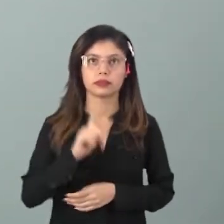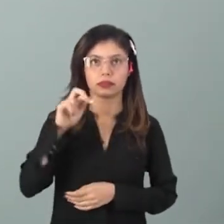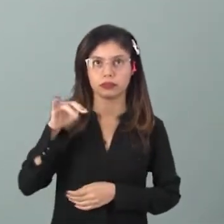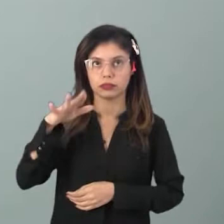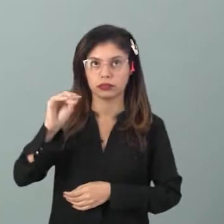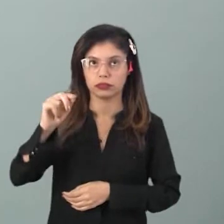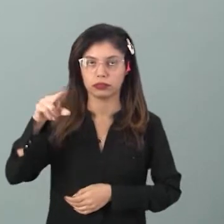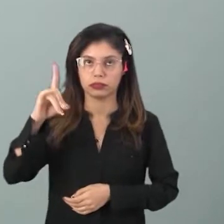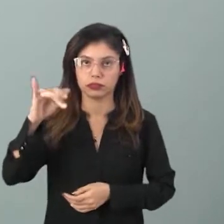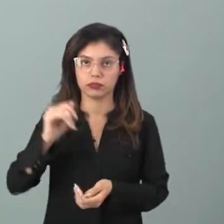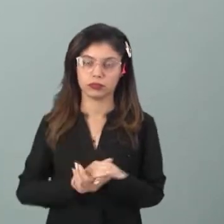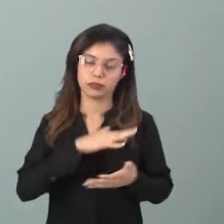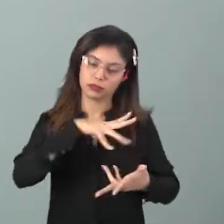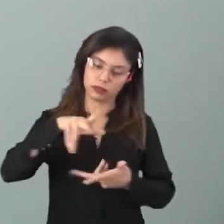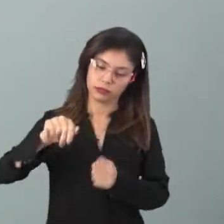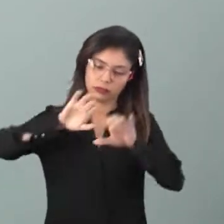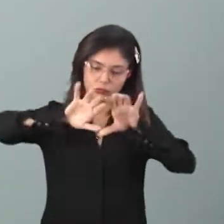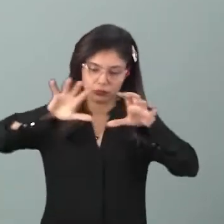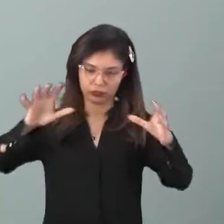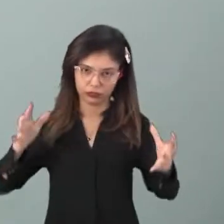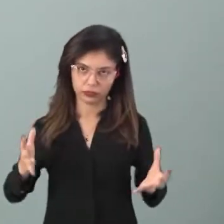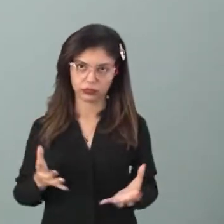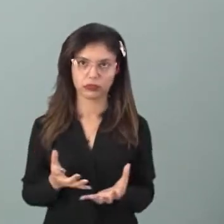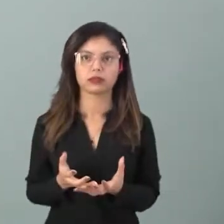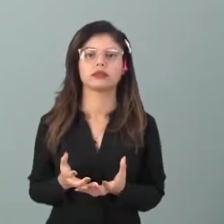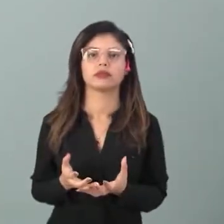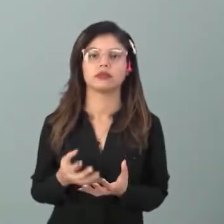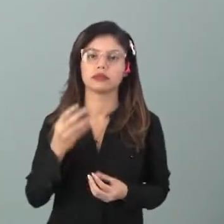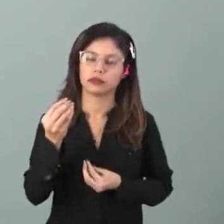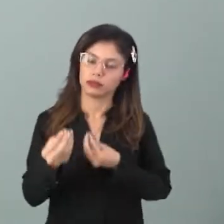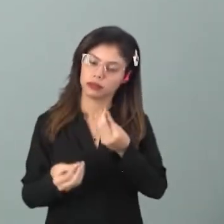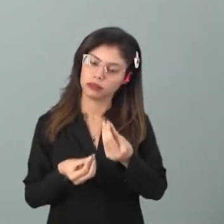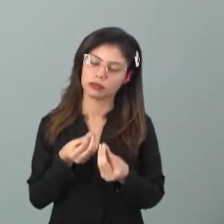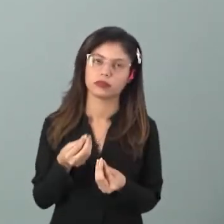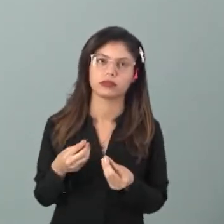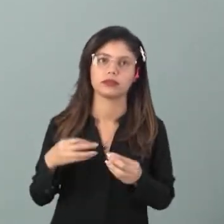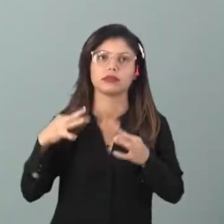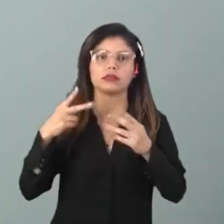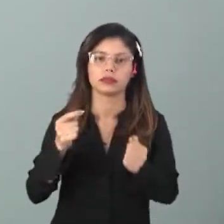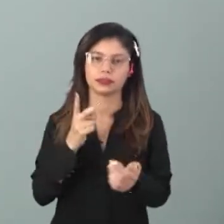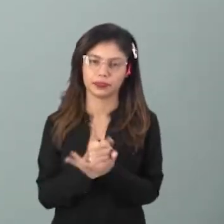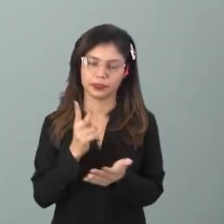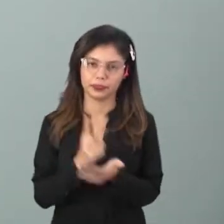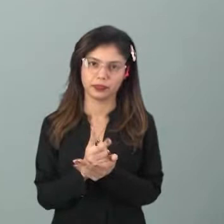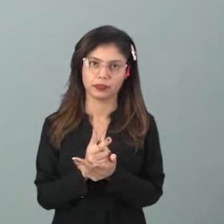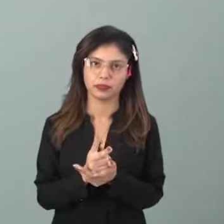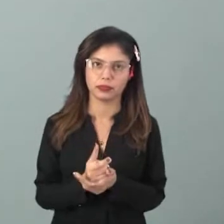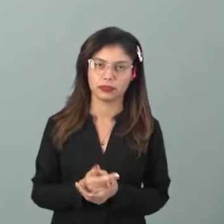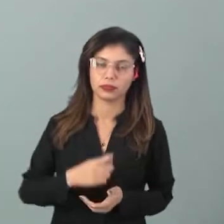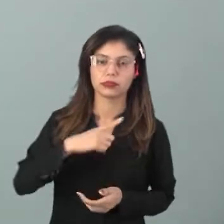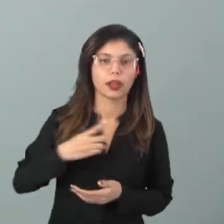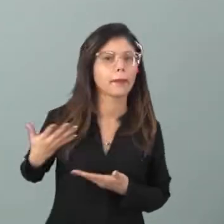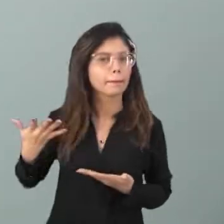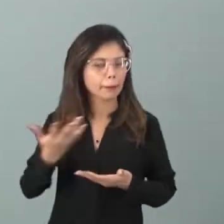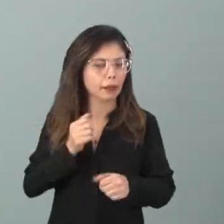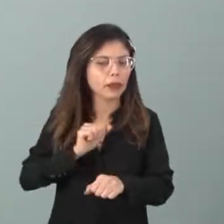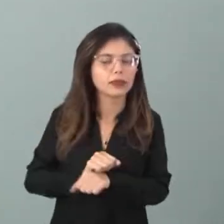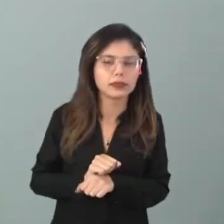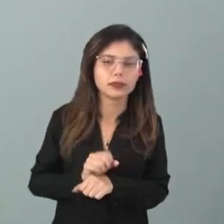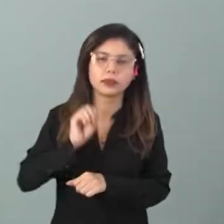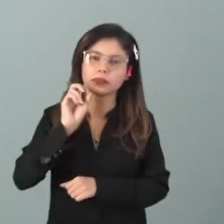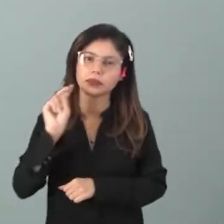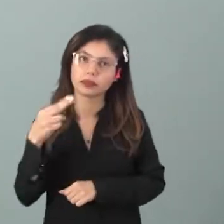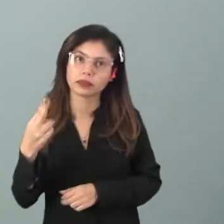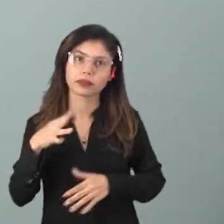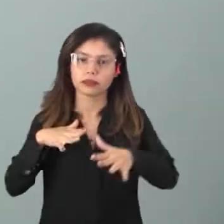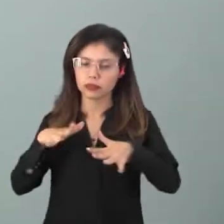está falando da dinâmica da Terra, né? Como é que ela vai estar aí situando a todo momento? Será que ela está estável ou será que ela fica